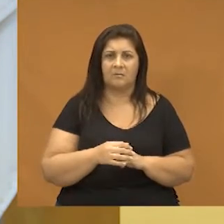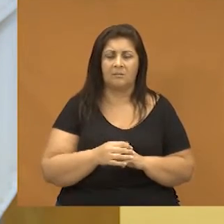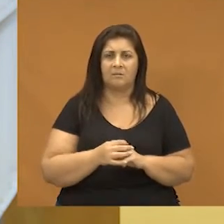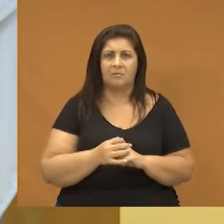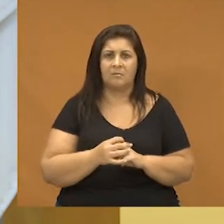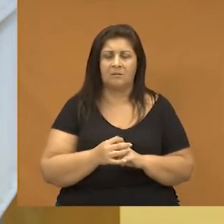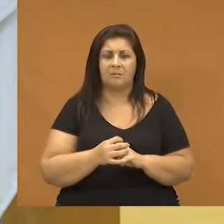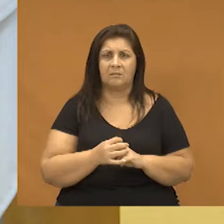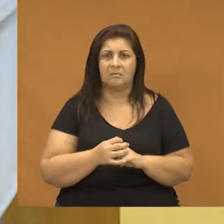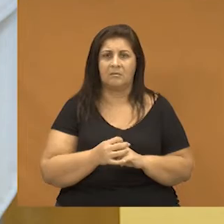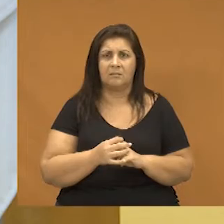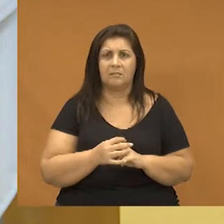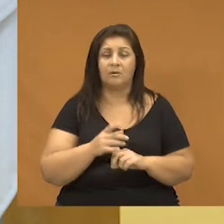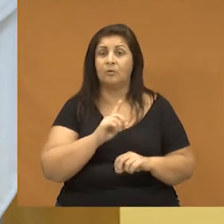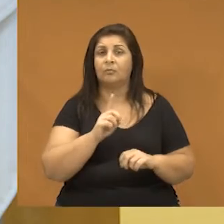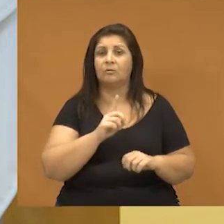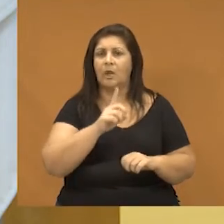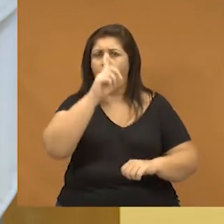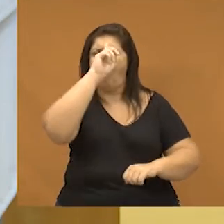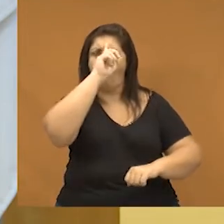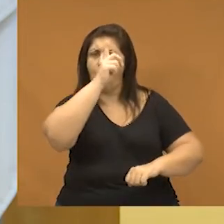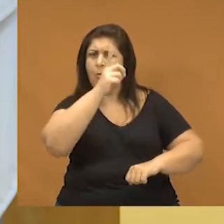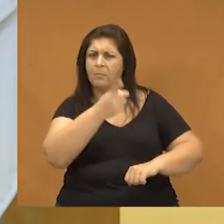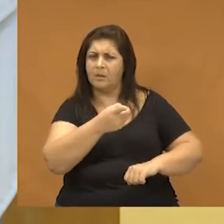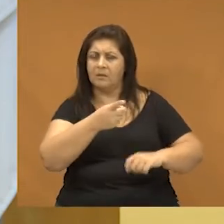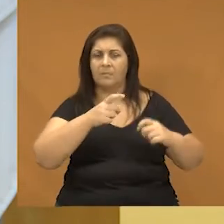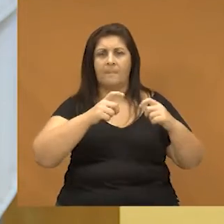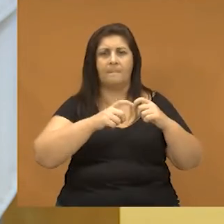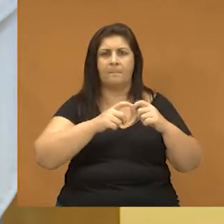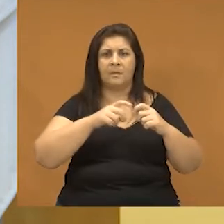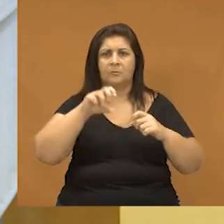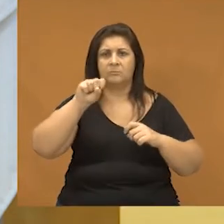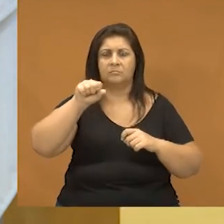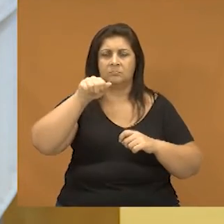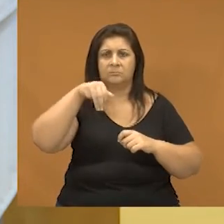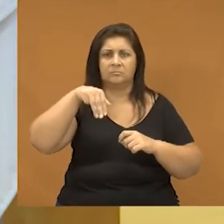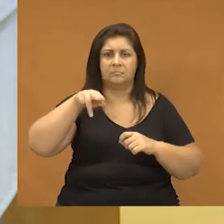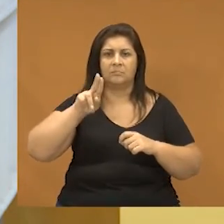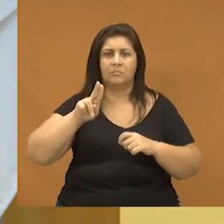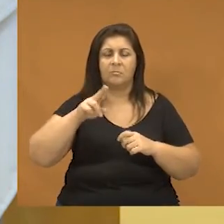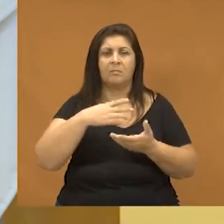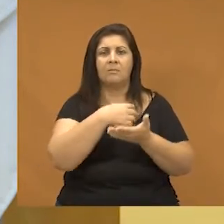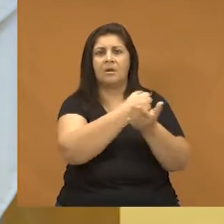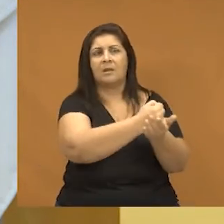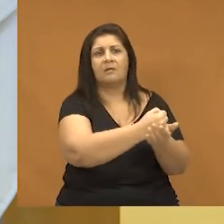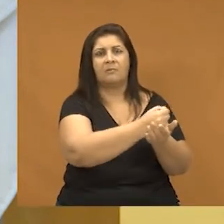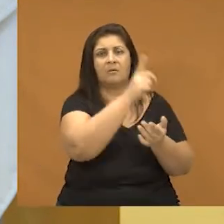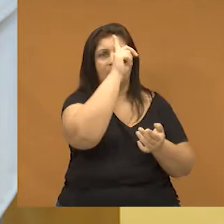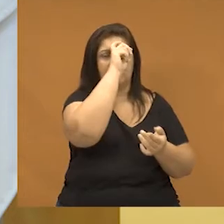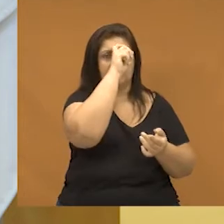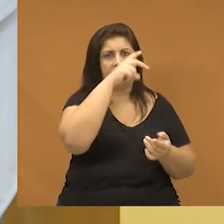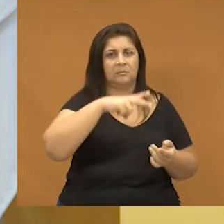faculdade, não está aqui obrigando o médico do SAMU a encaminhar o paciente para um